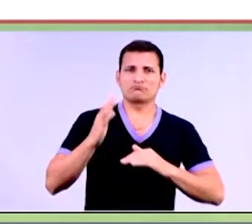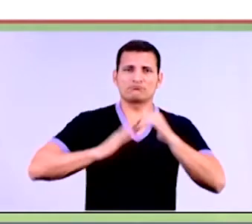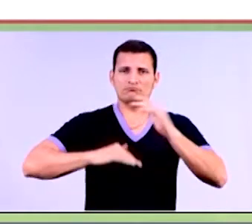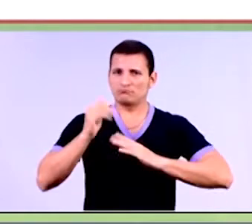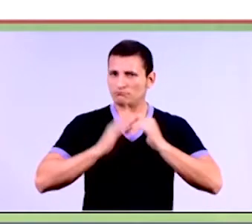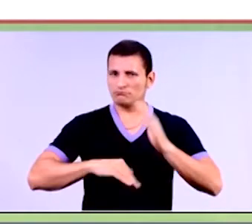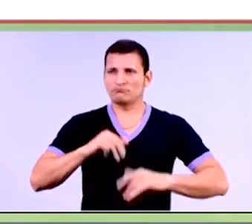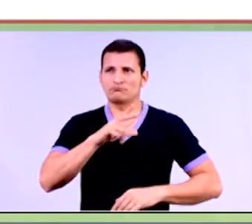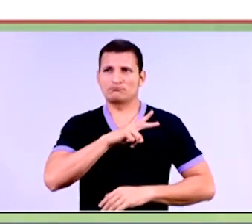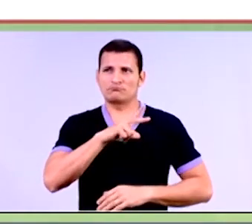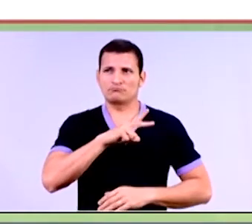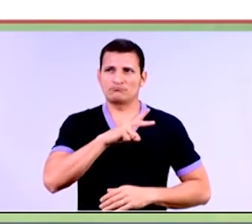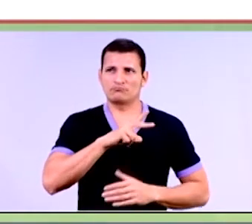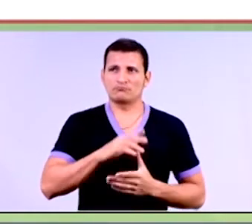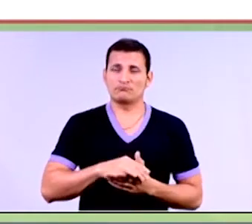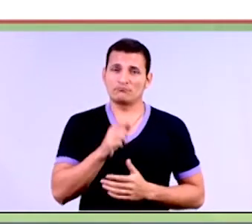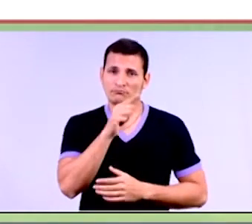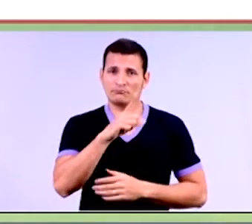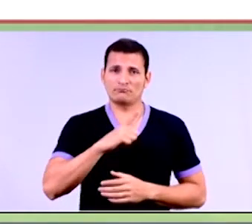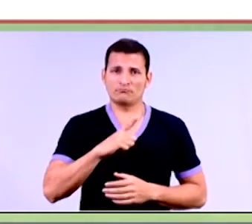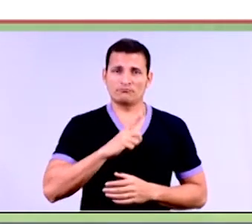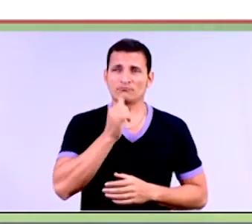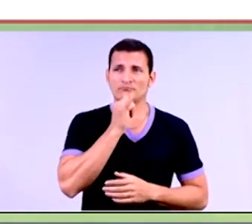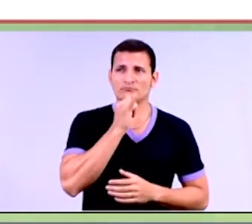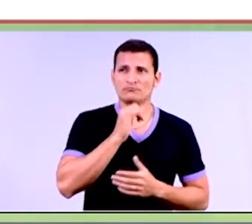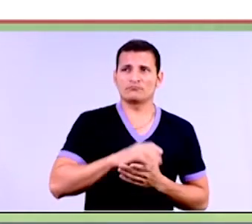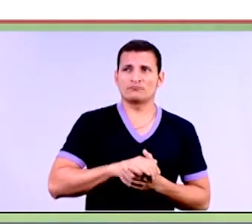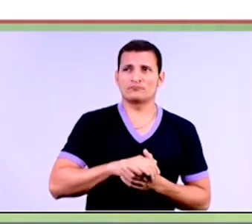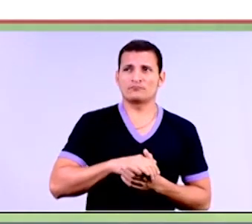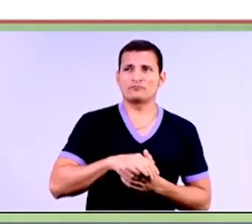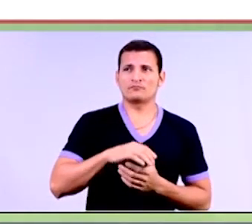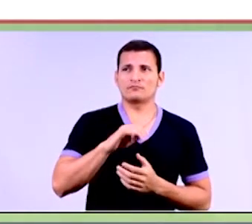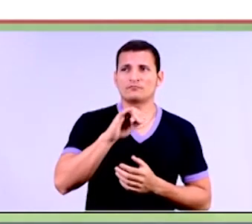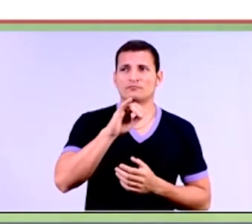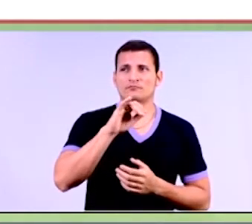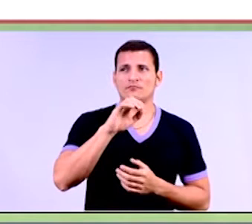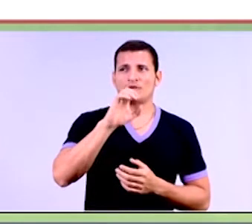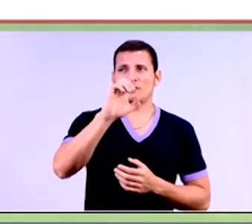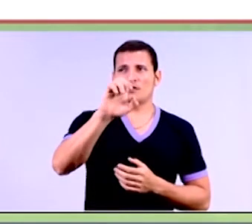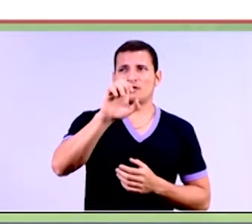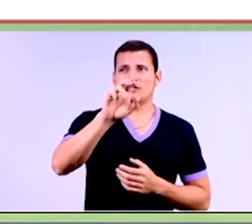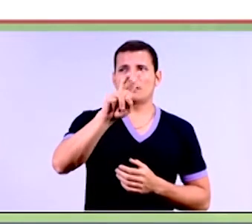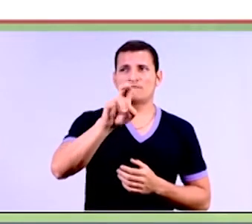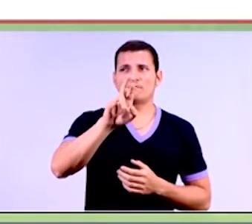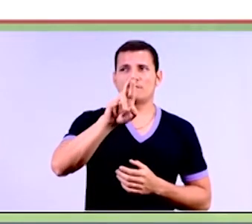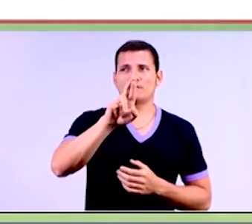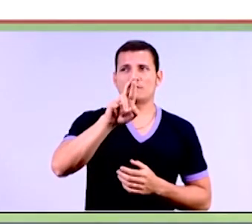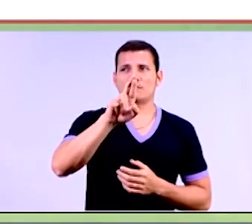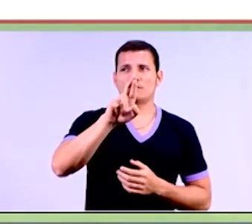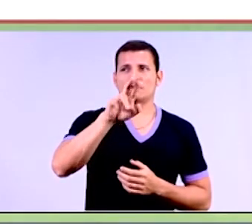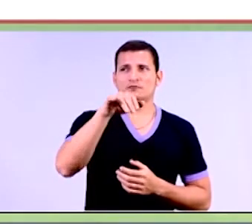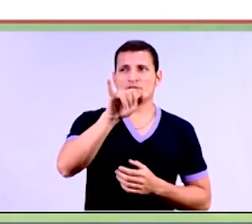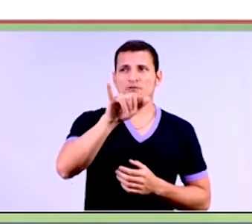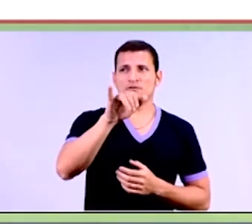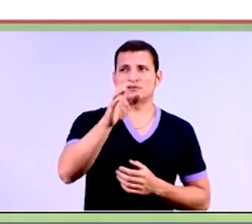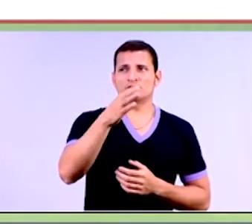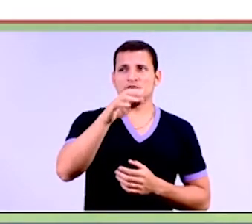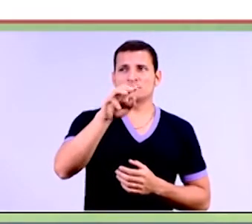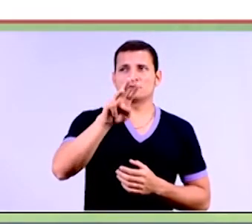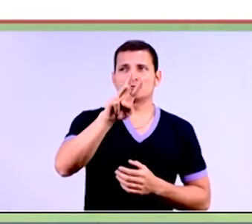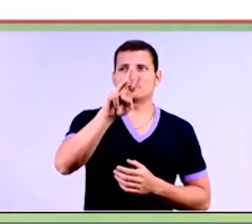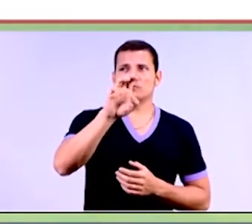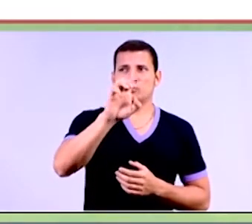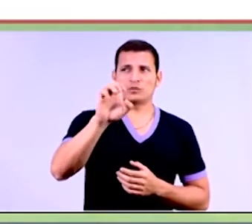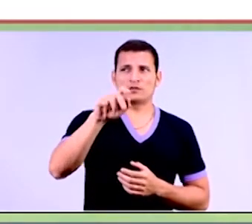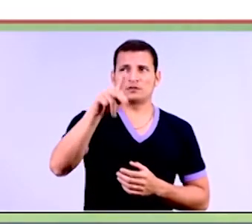pessoal. E aqui a gente já tem um exemplo. I study English every week. Essa expressão every week, toda semana, isso quer dizer